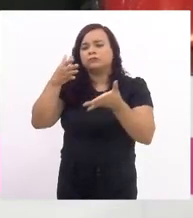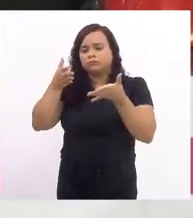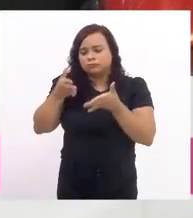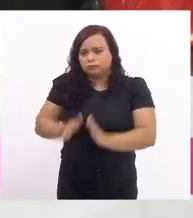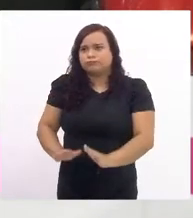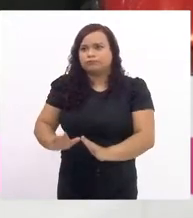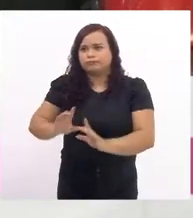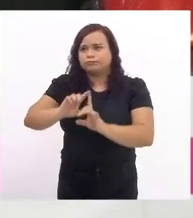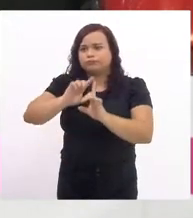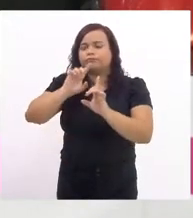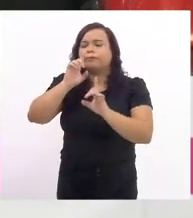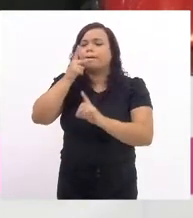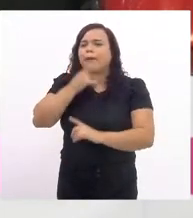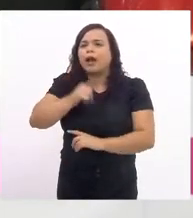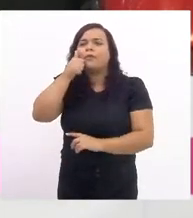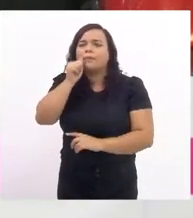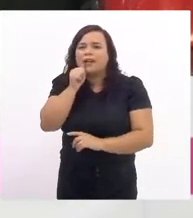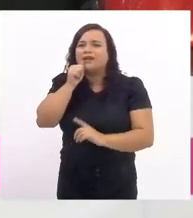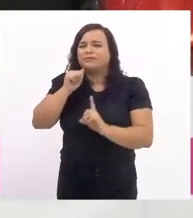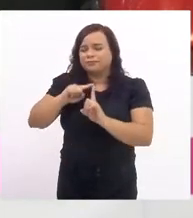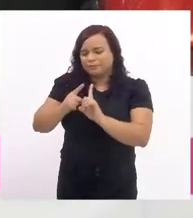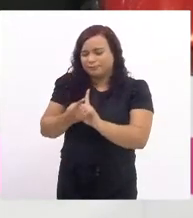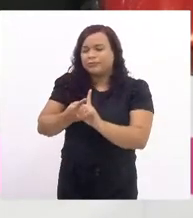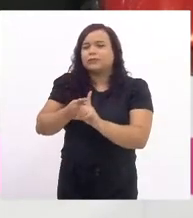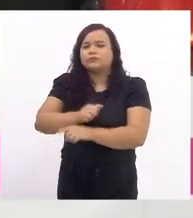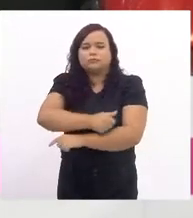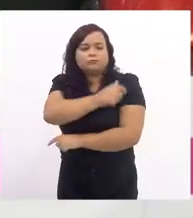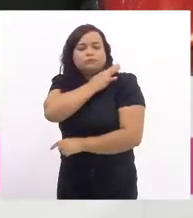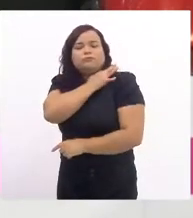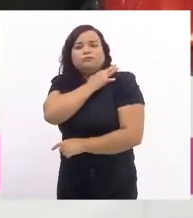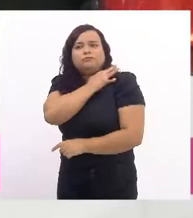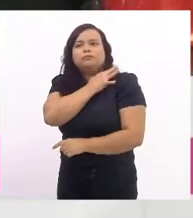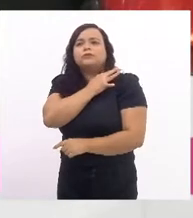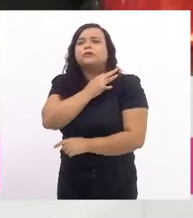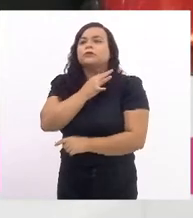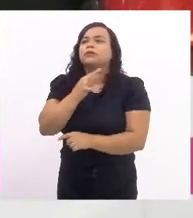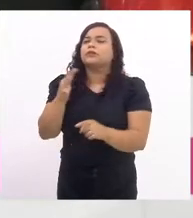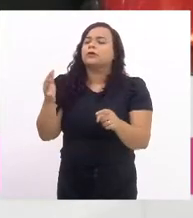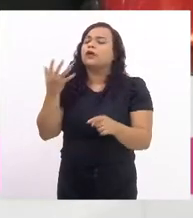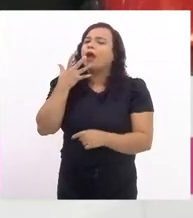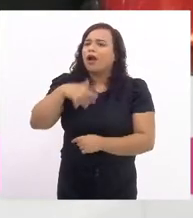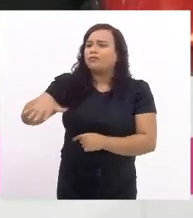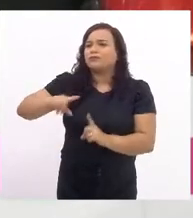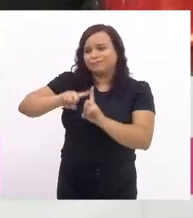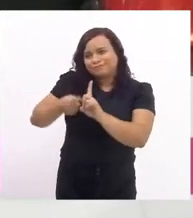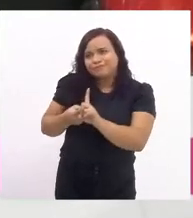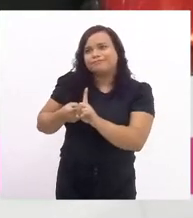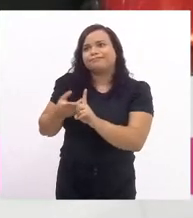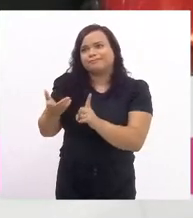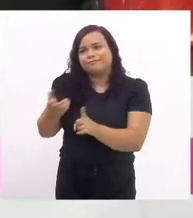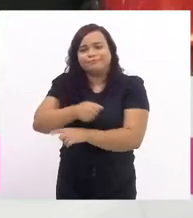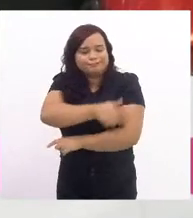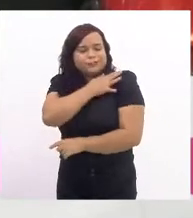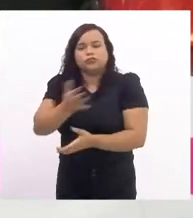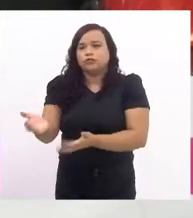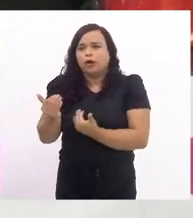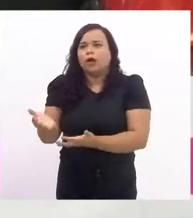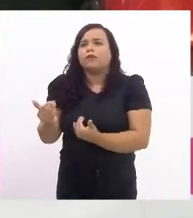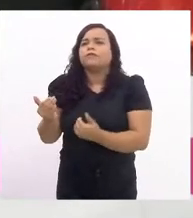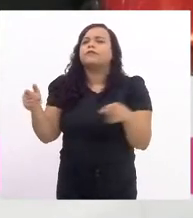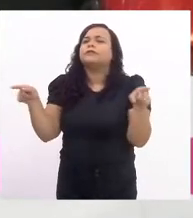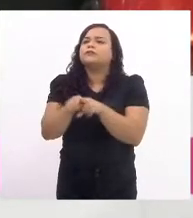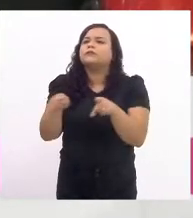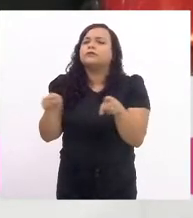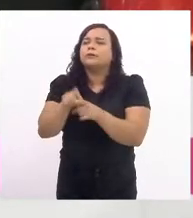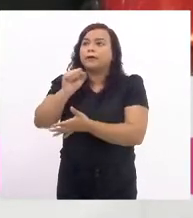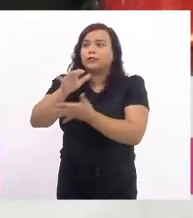estudantes do ensino fundamental e médio nas redes públicas e privadas estadual com uma atividade extracurricular